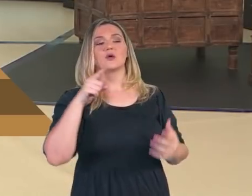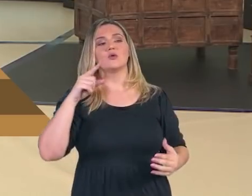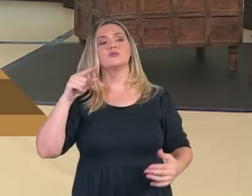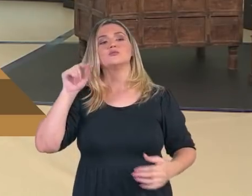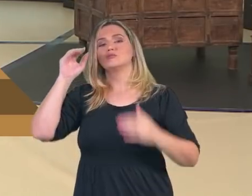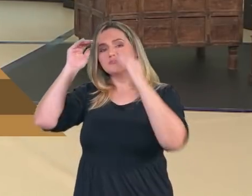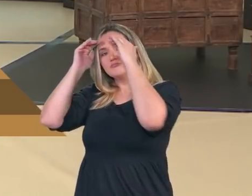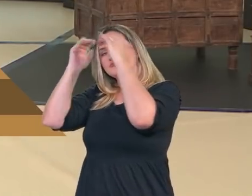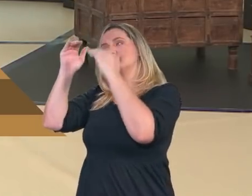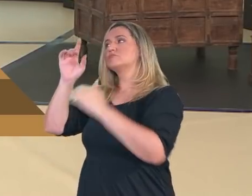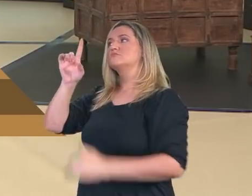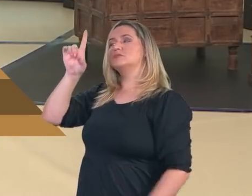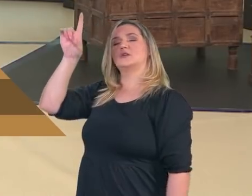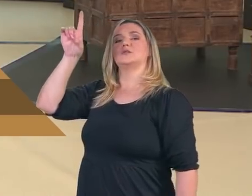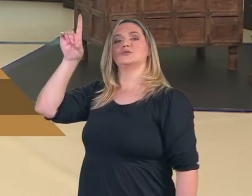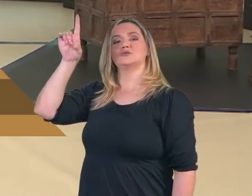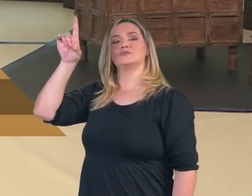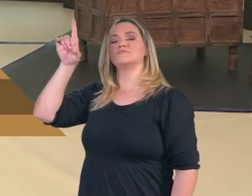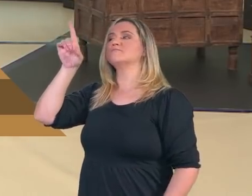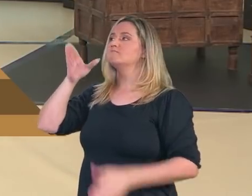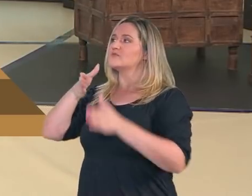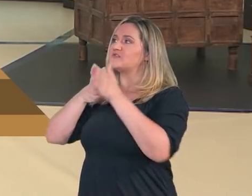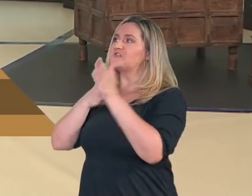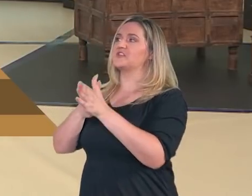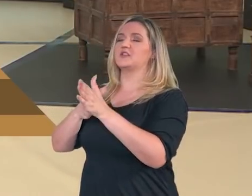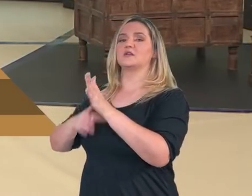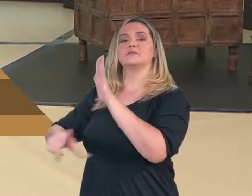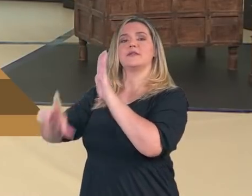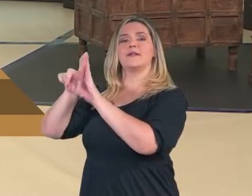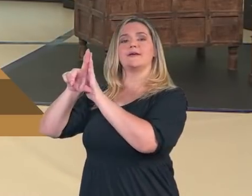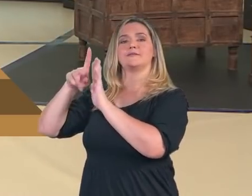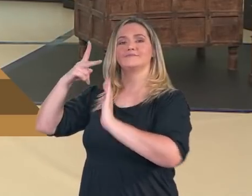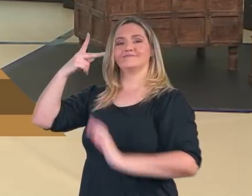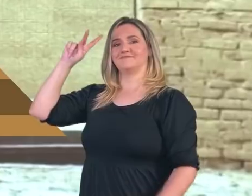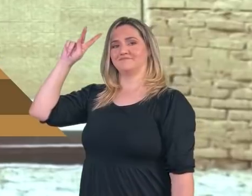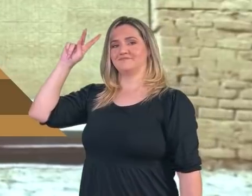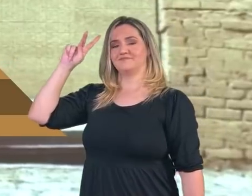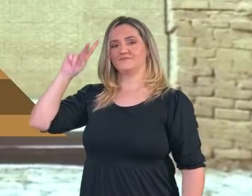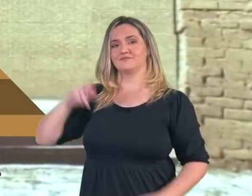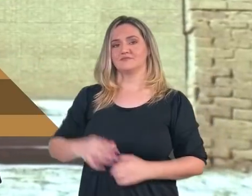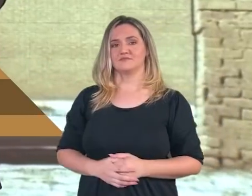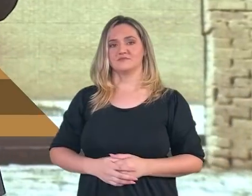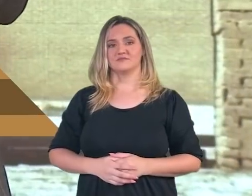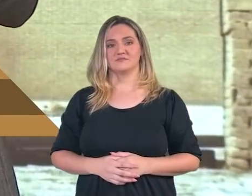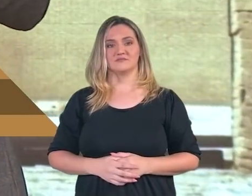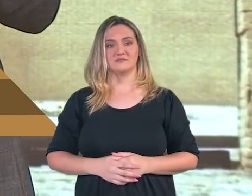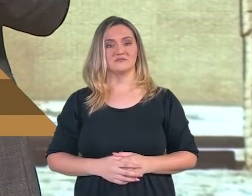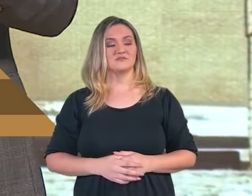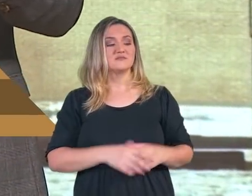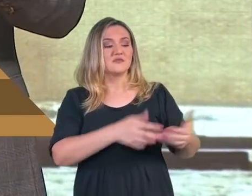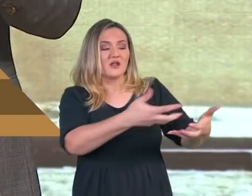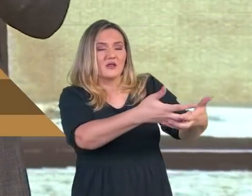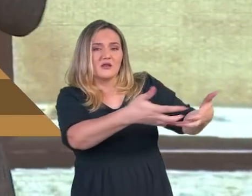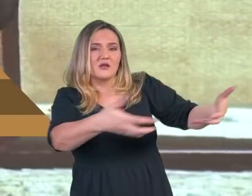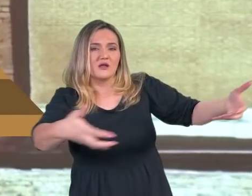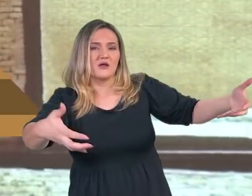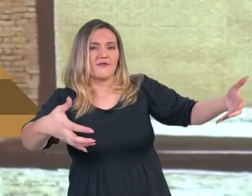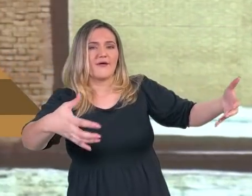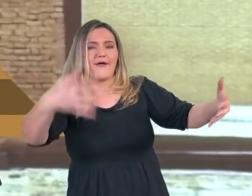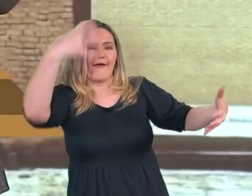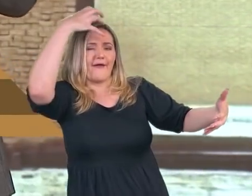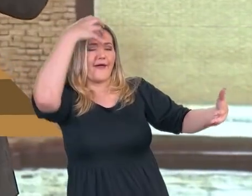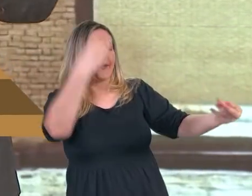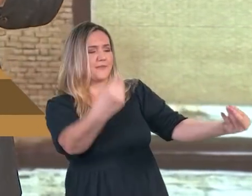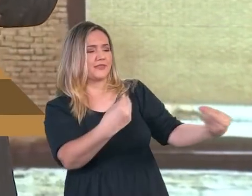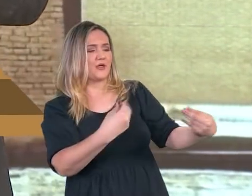e, por conseguinte, a fidelidade às leis do Criador. A rejeição ao banquete do rei, mesmo sob o